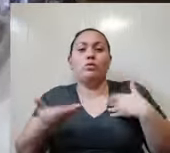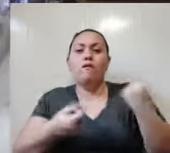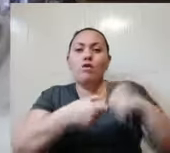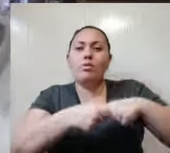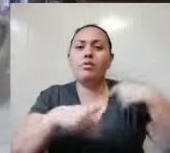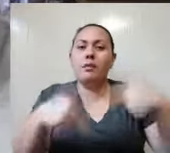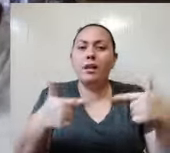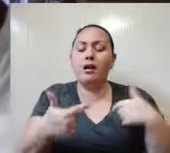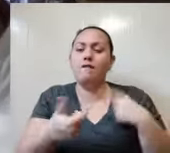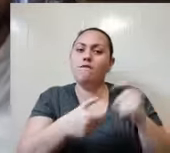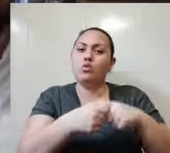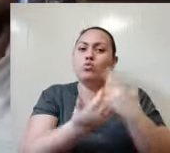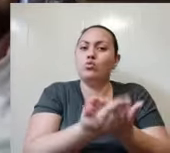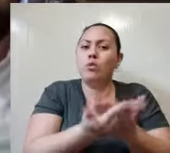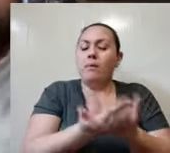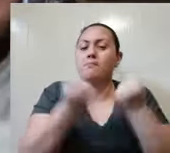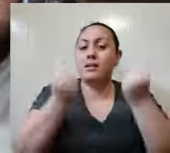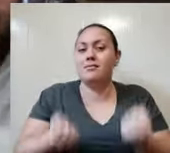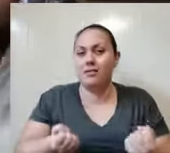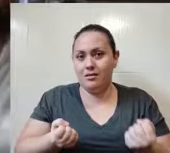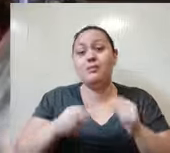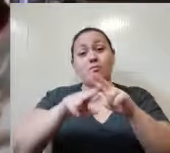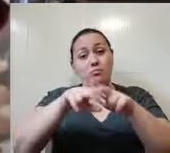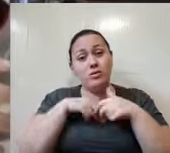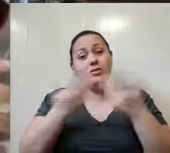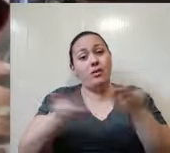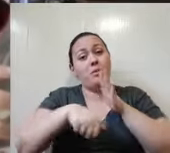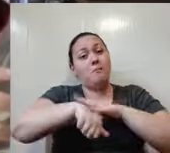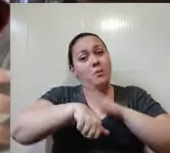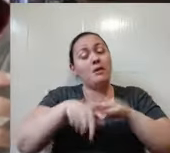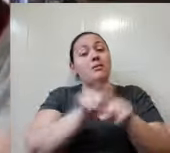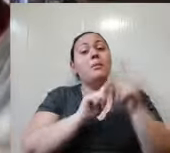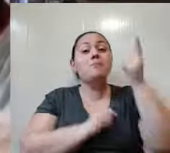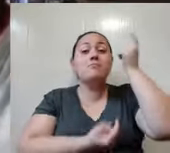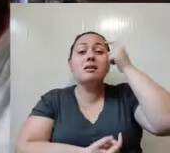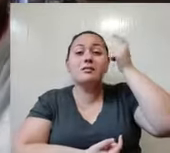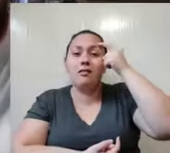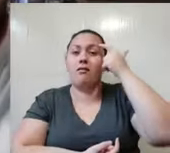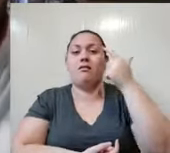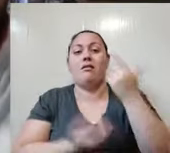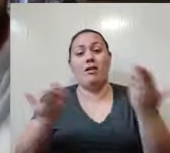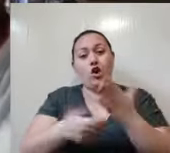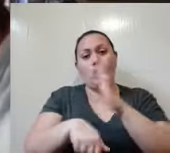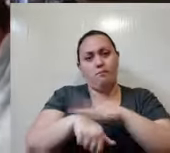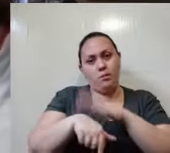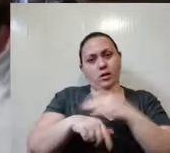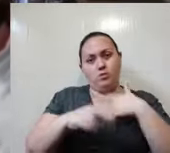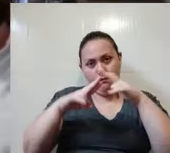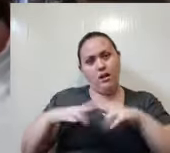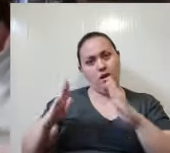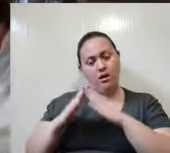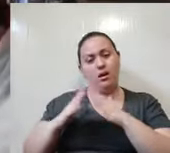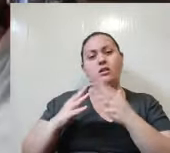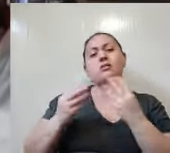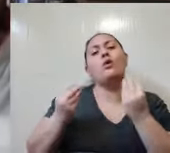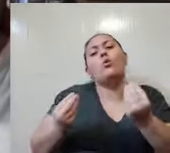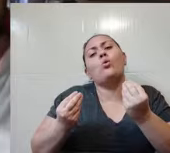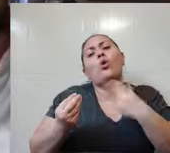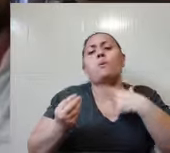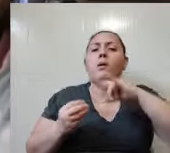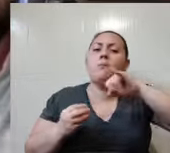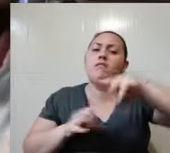ou não, também é um momento para a gente poder pensar. O que eu posso fazer desse momento? Como eu posso incluir